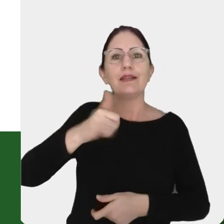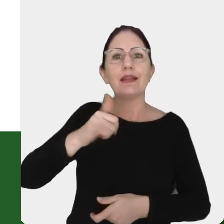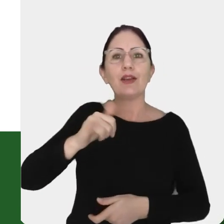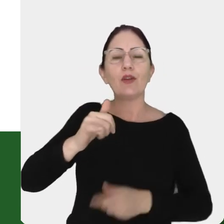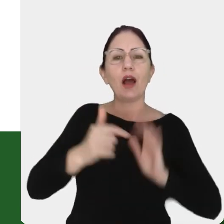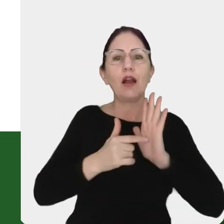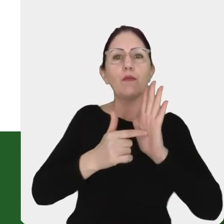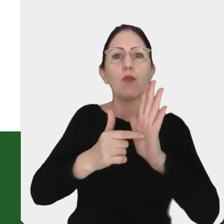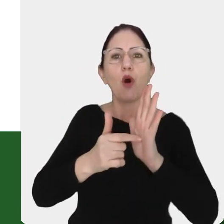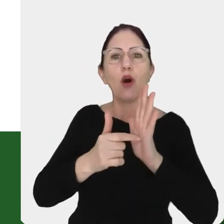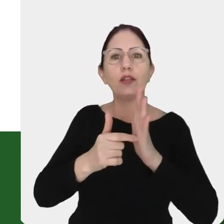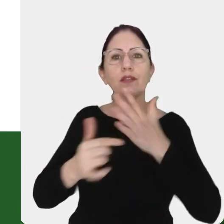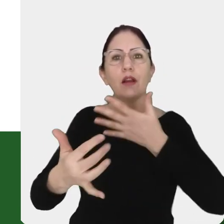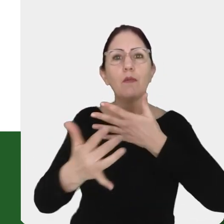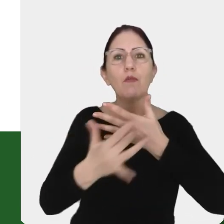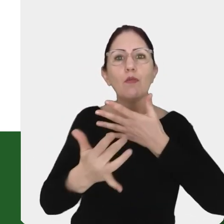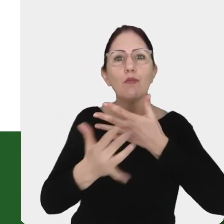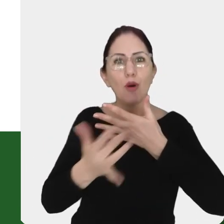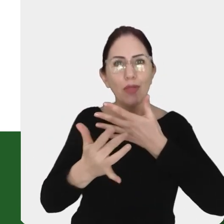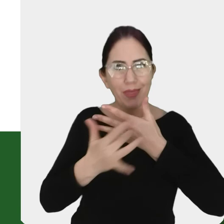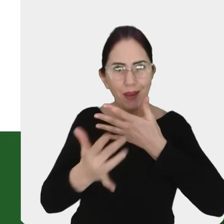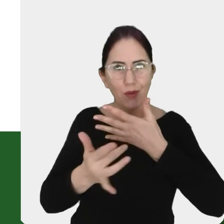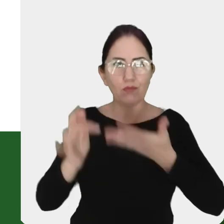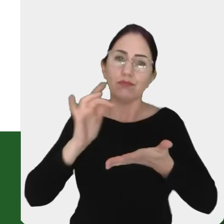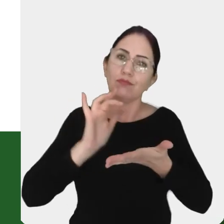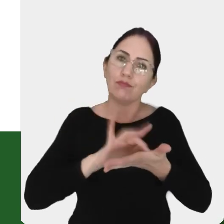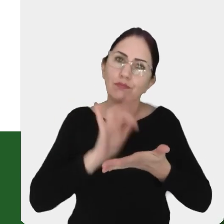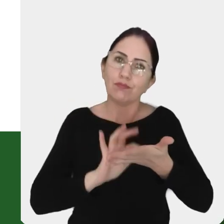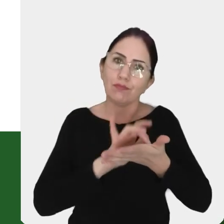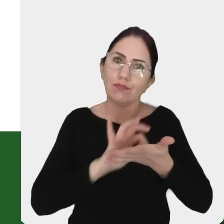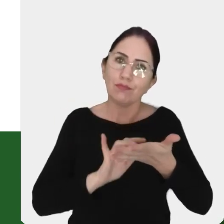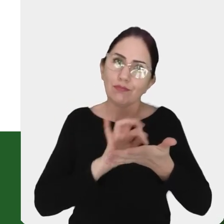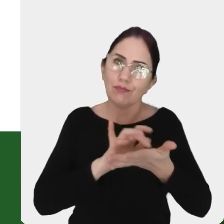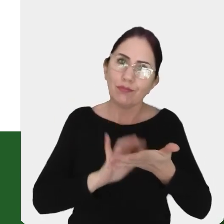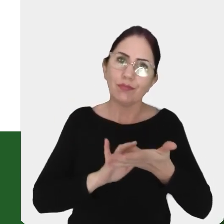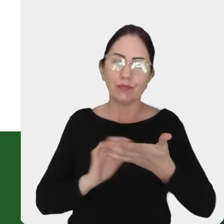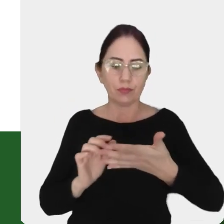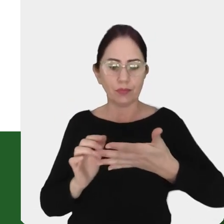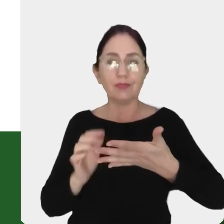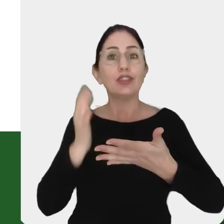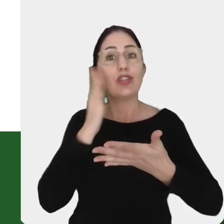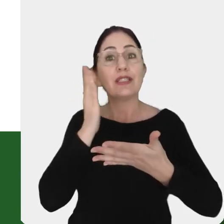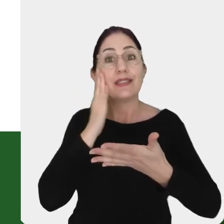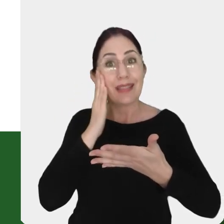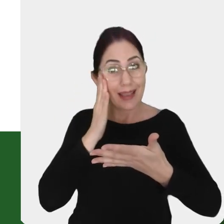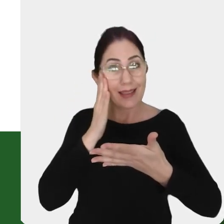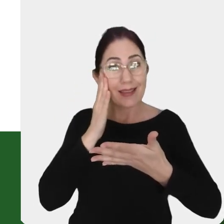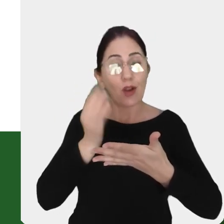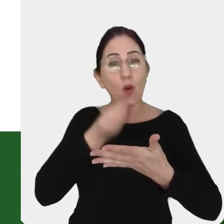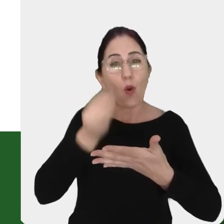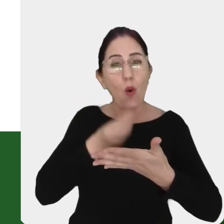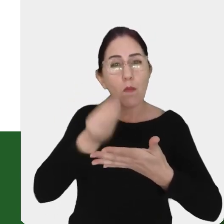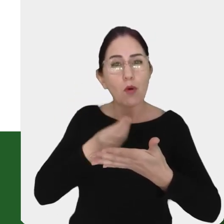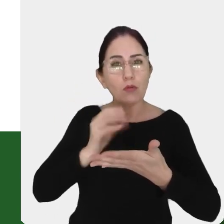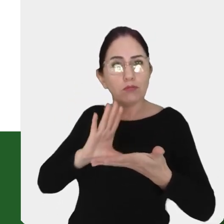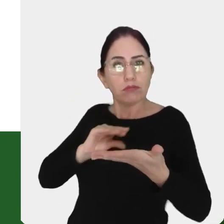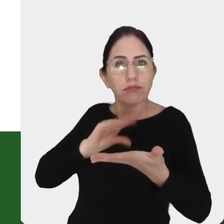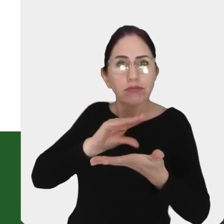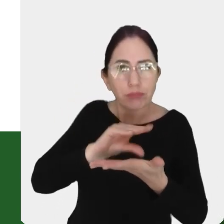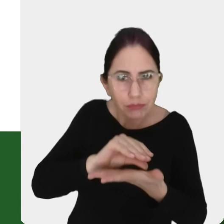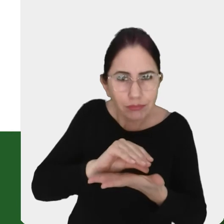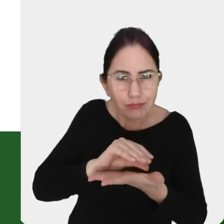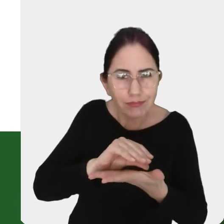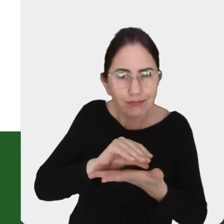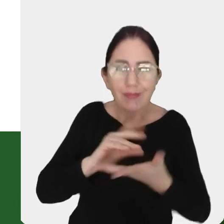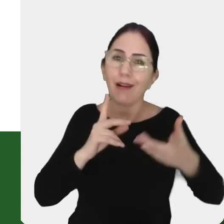Então, quando a gente encontra esses novos objetos, normalmente a gente já sabe como interagir com eles, né? A gente vê a xícara